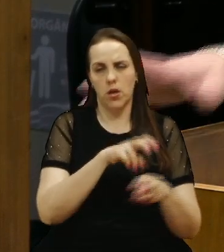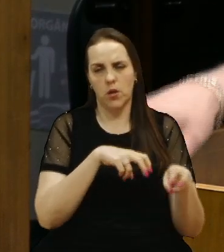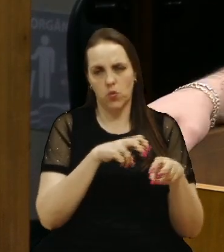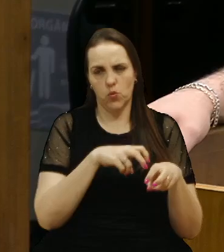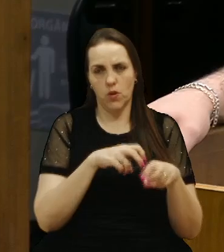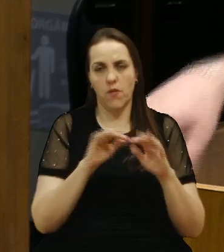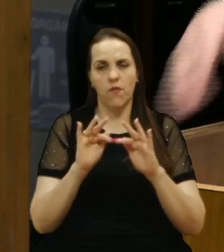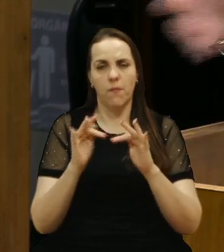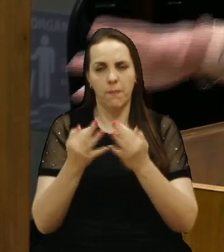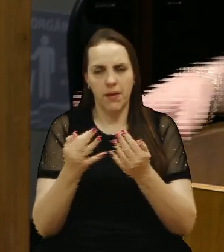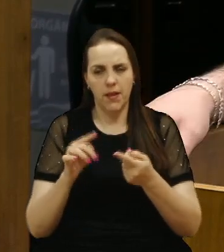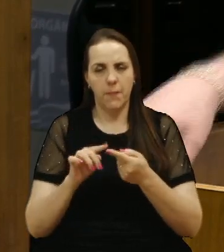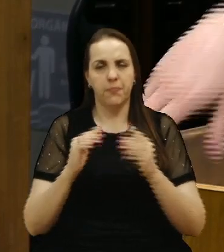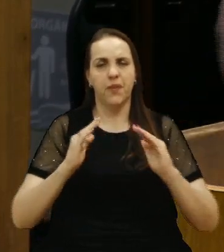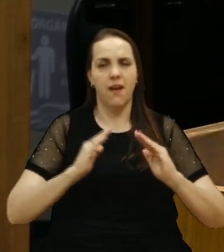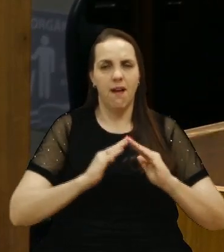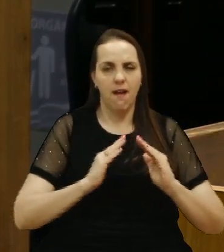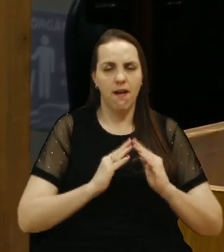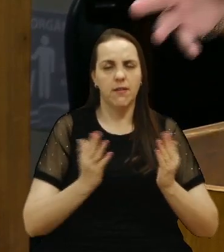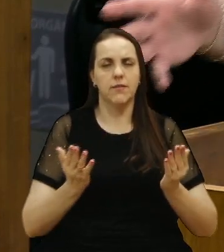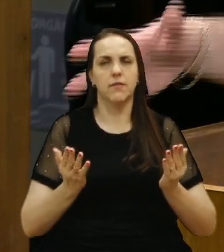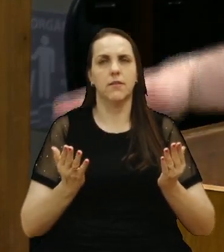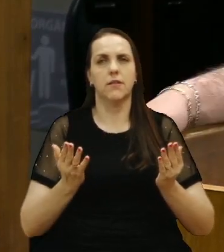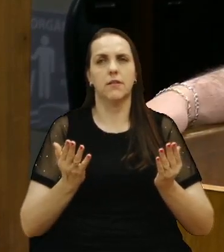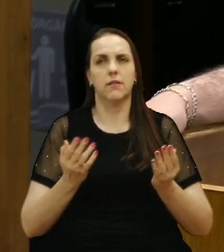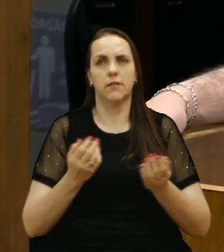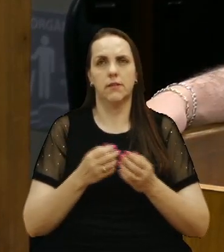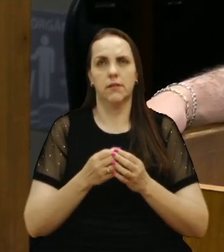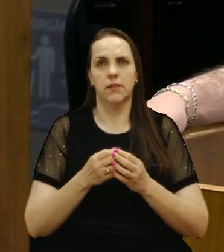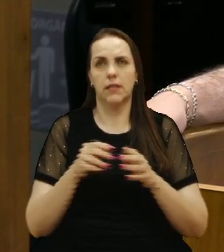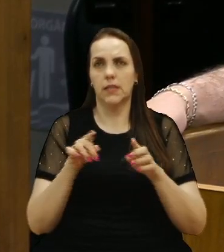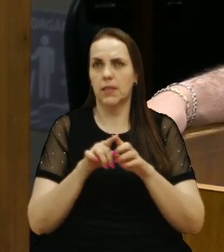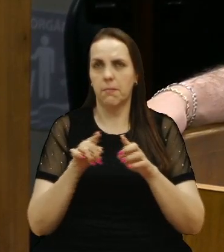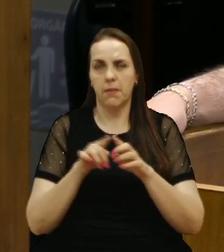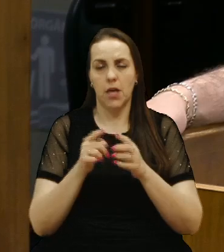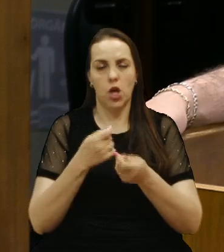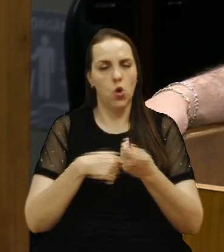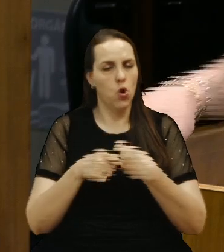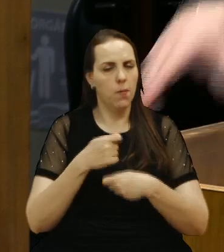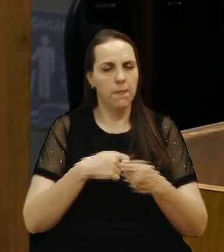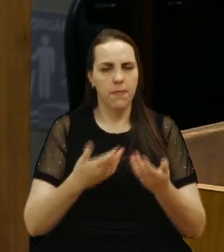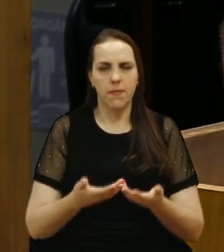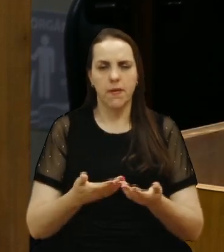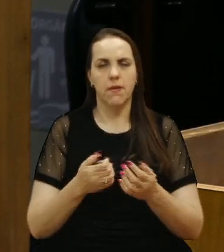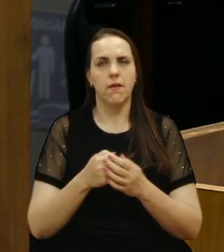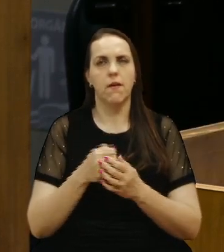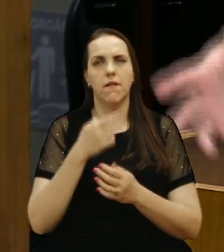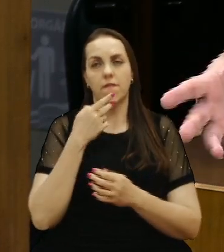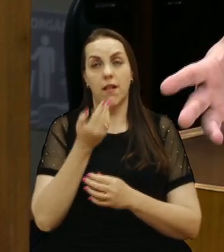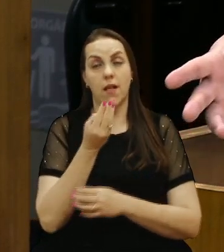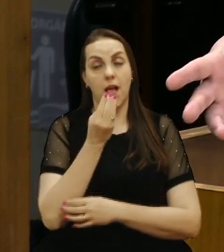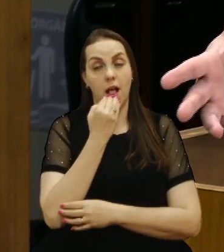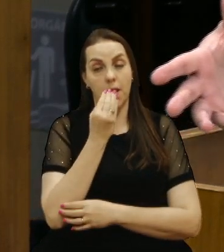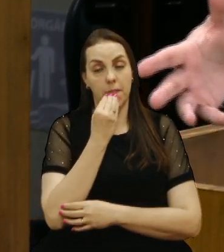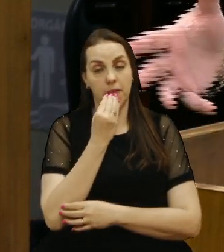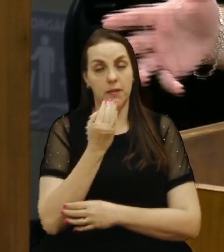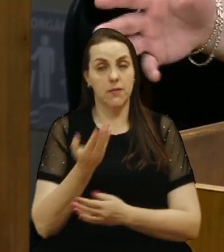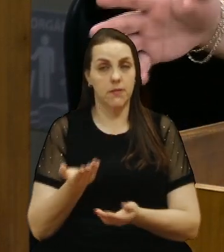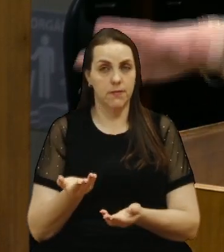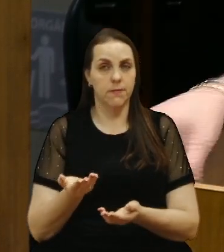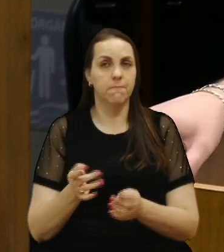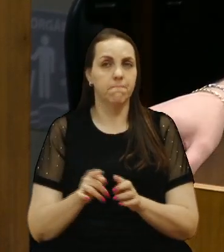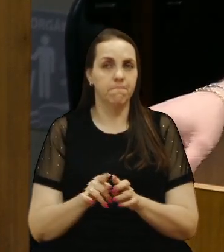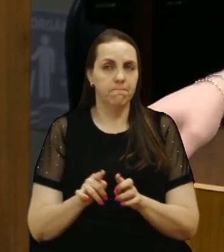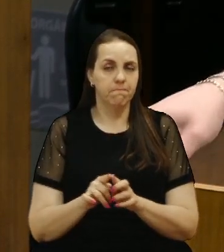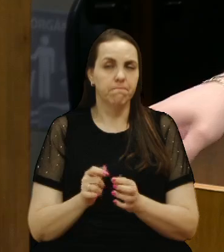de casas, de residências, a gente fala da parte econômica, a gente fala da parte da alimentação que